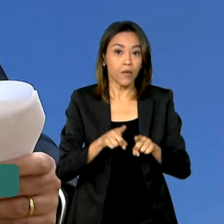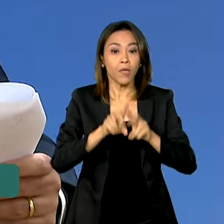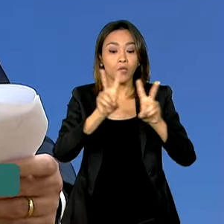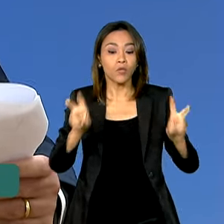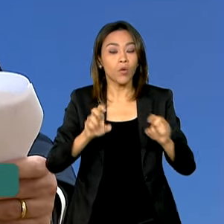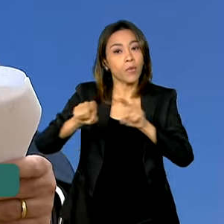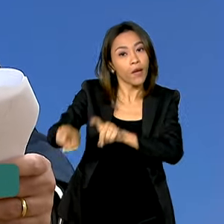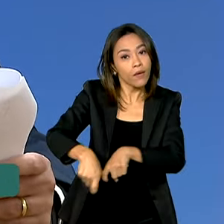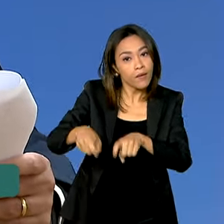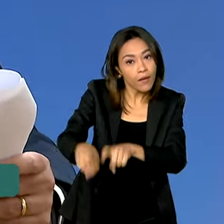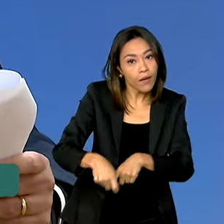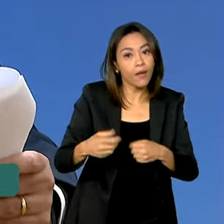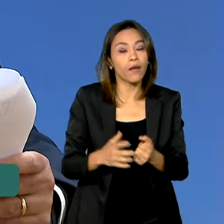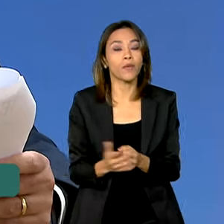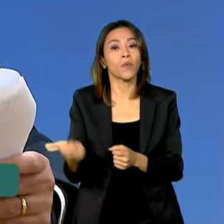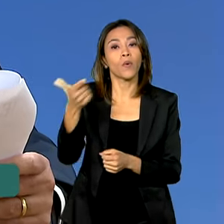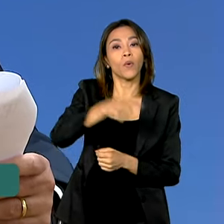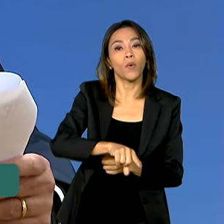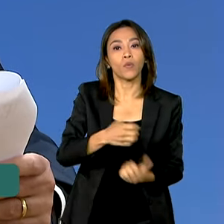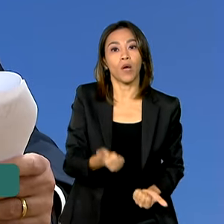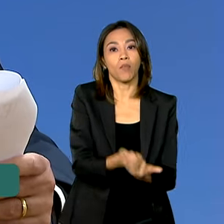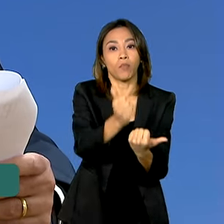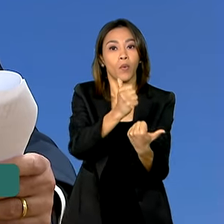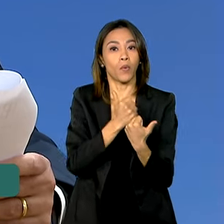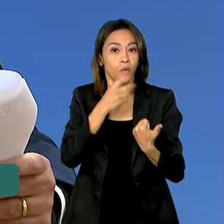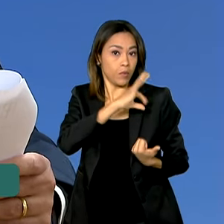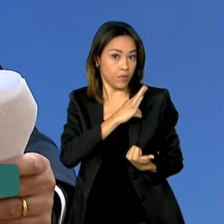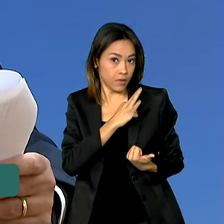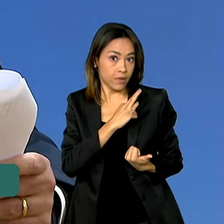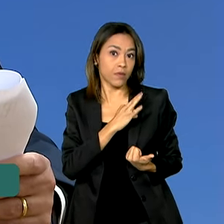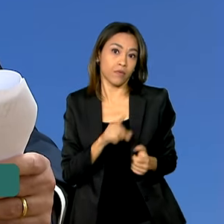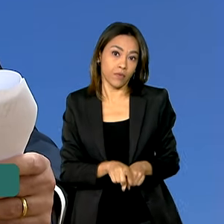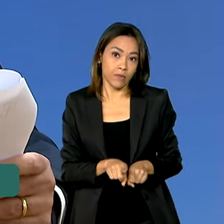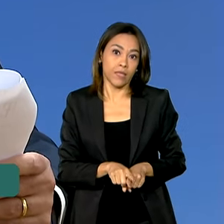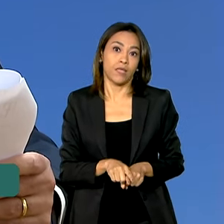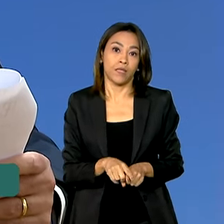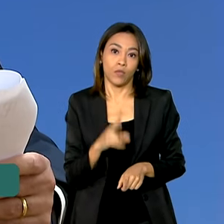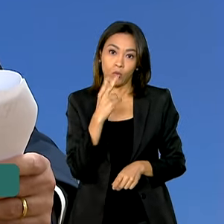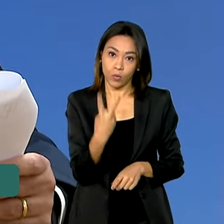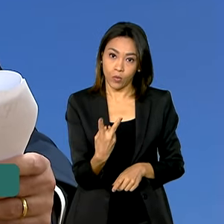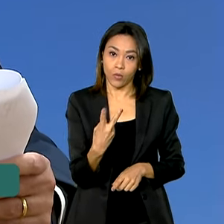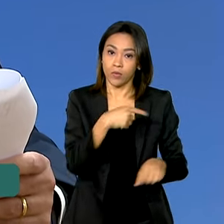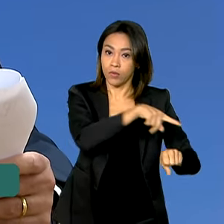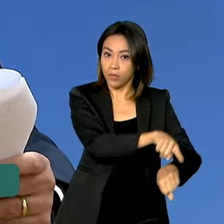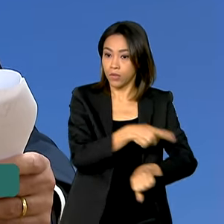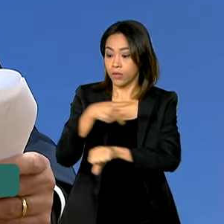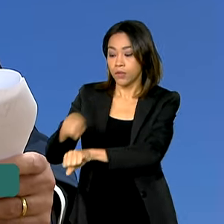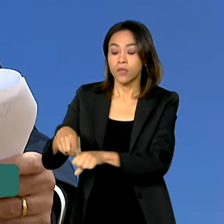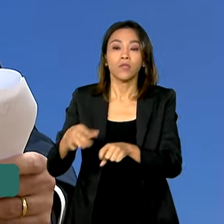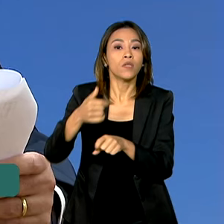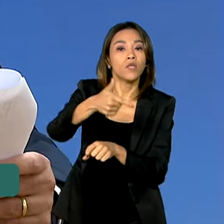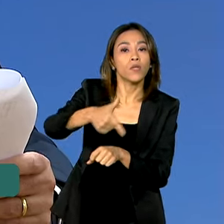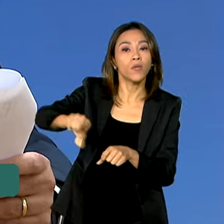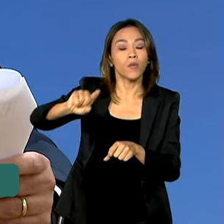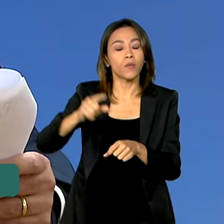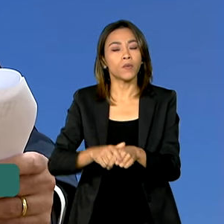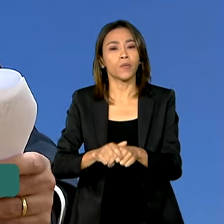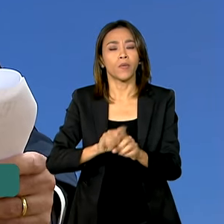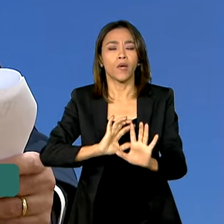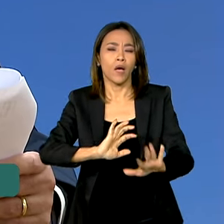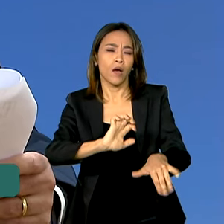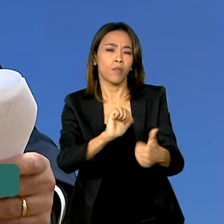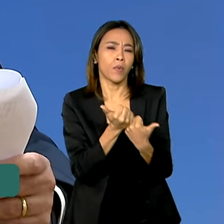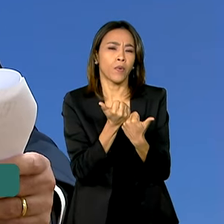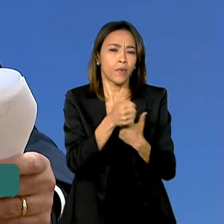sobre cooperação policial e também ajustes ou instrumentos na área de cooperação